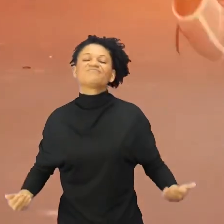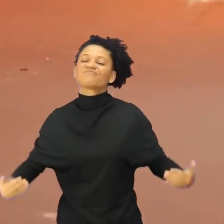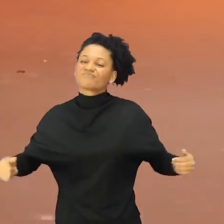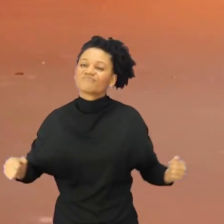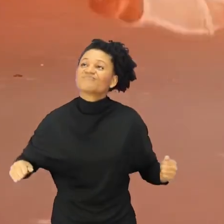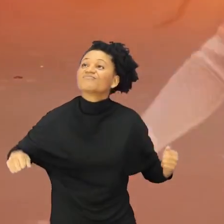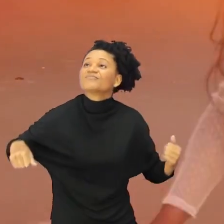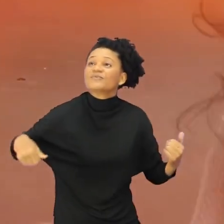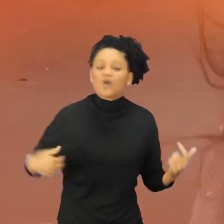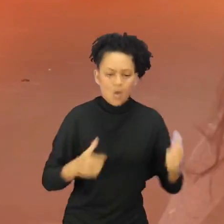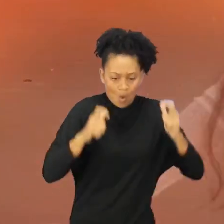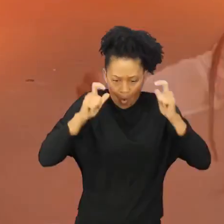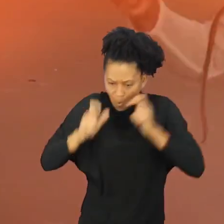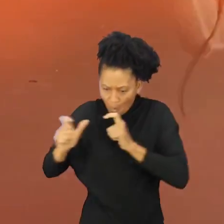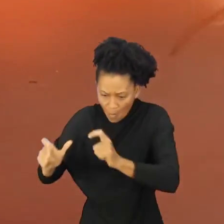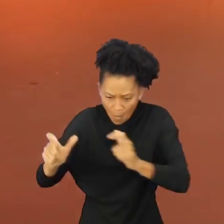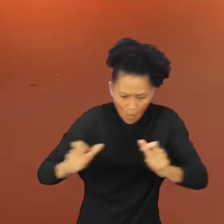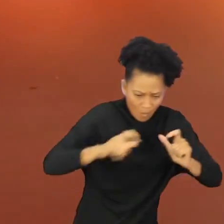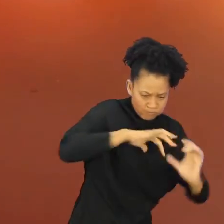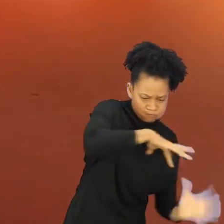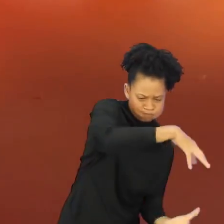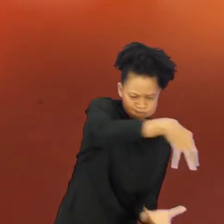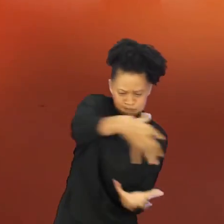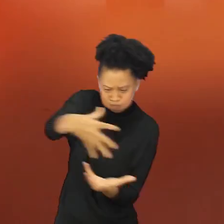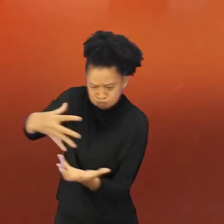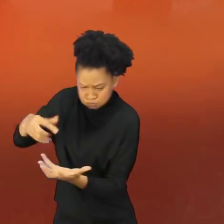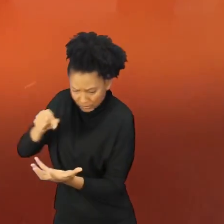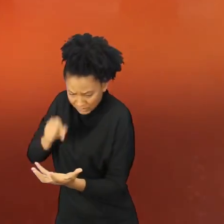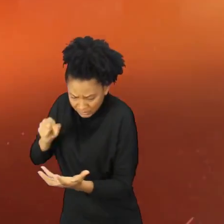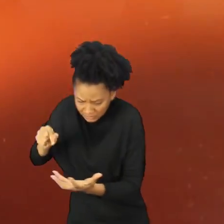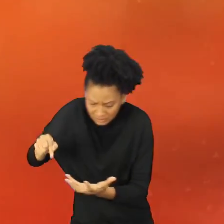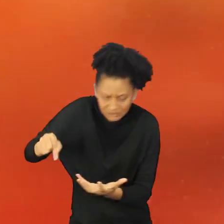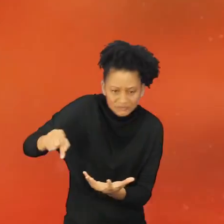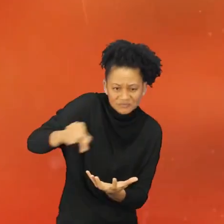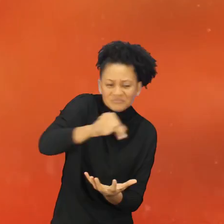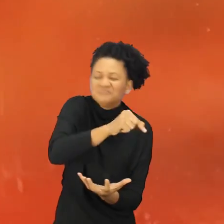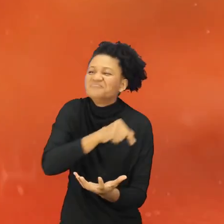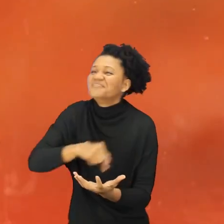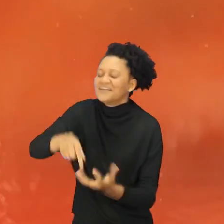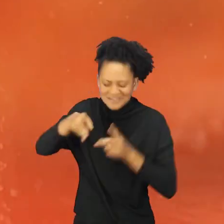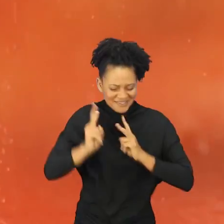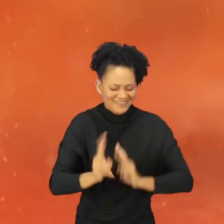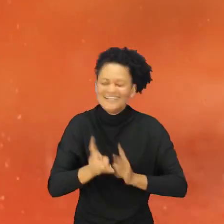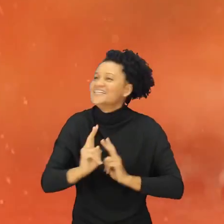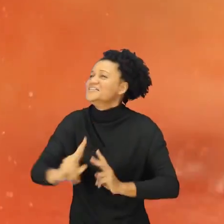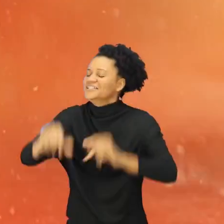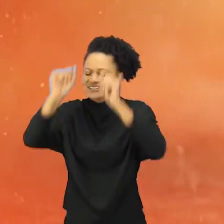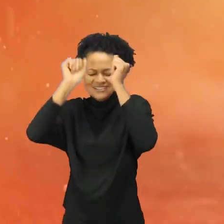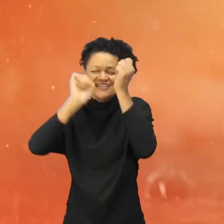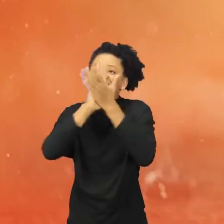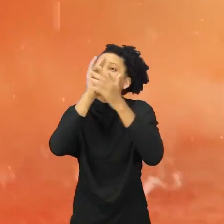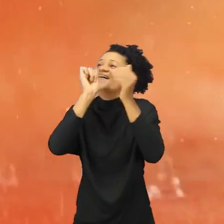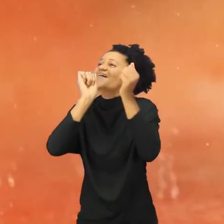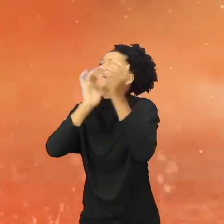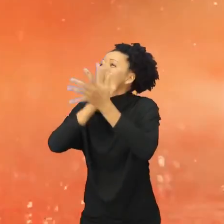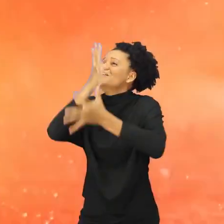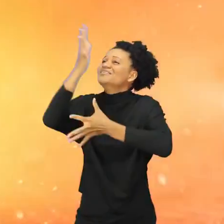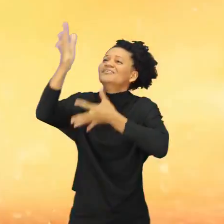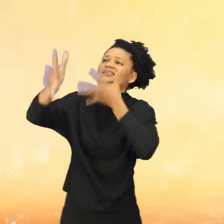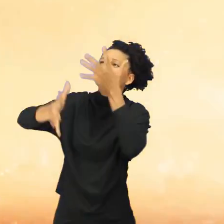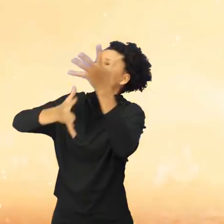Nos palcos da terra Te louvarei